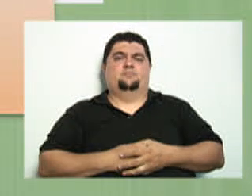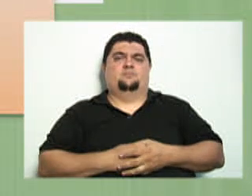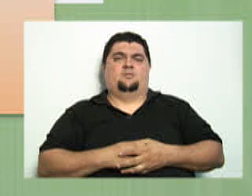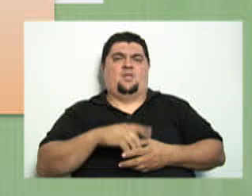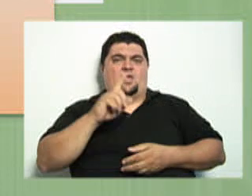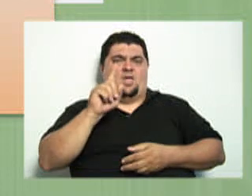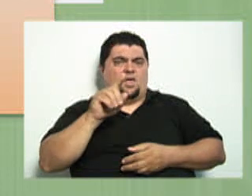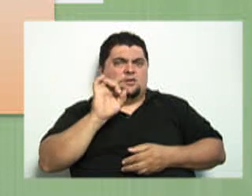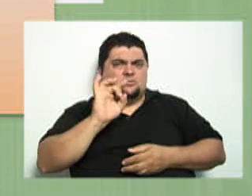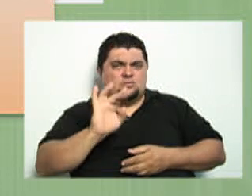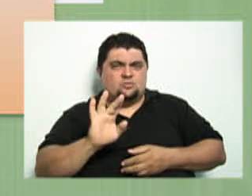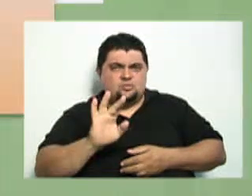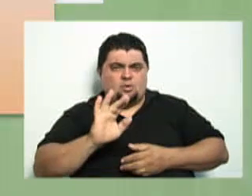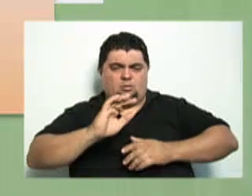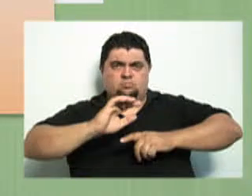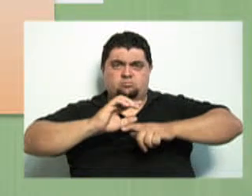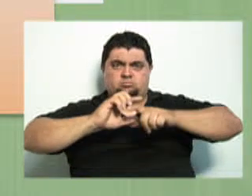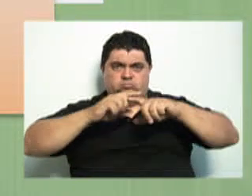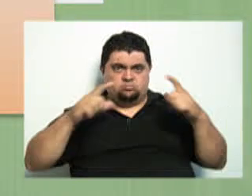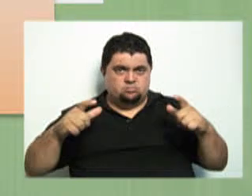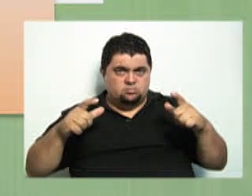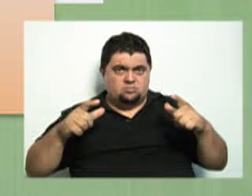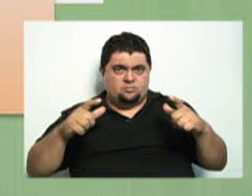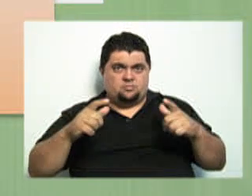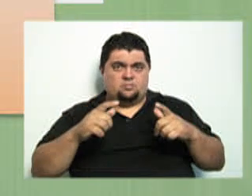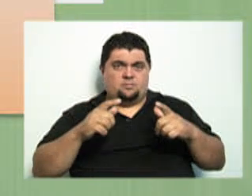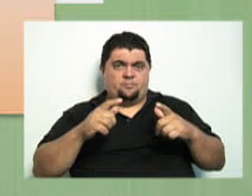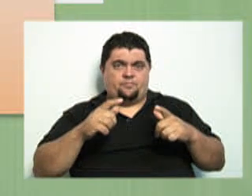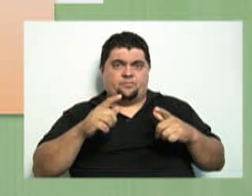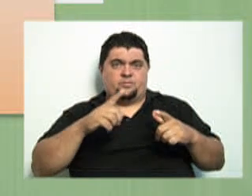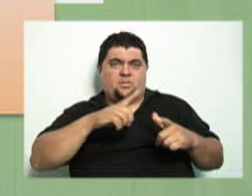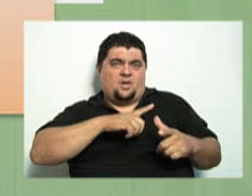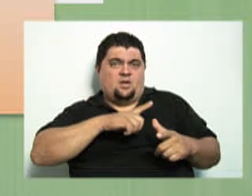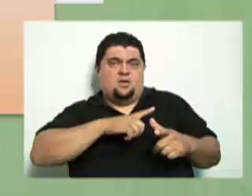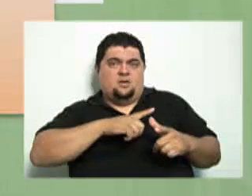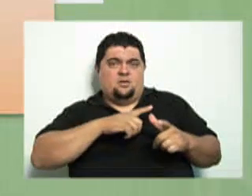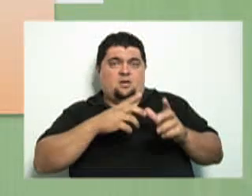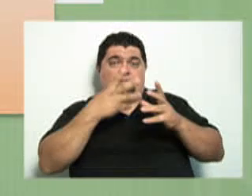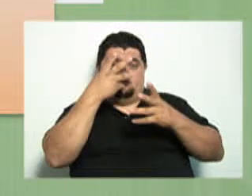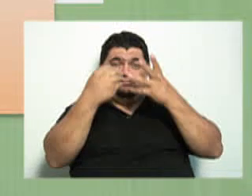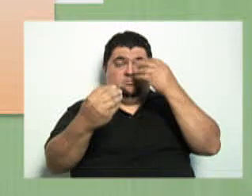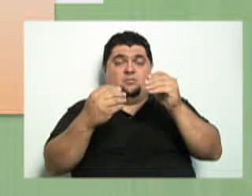é somente crescimento? Nós temos aqui essa imagem para ilustrar o que é o